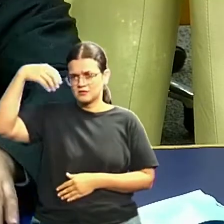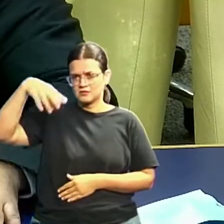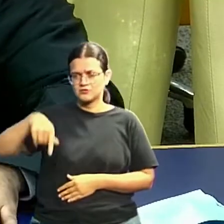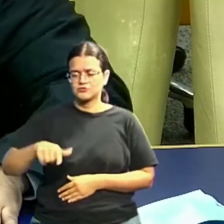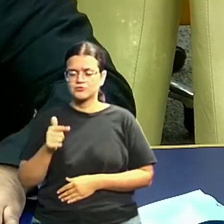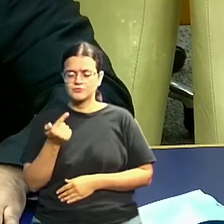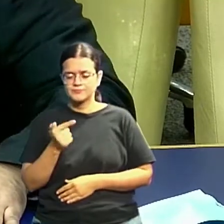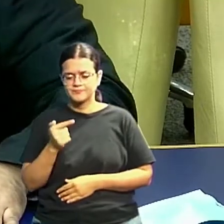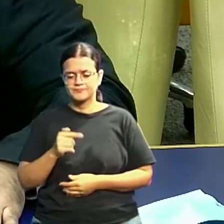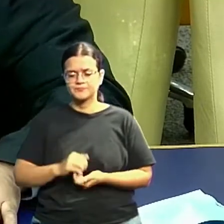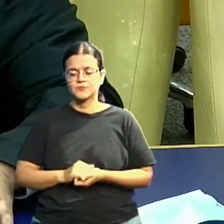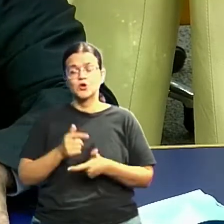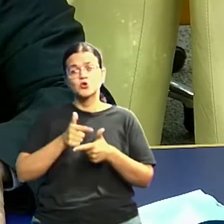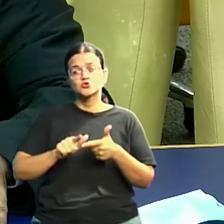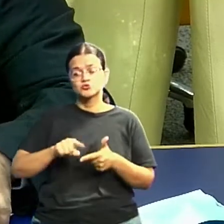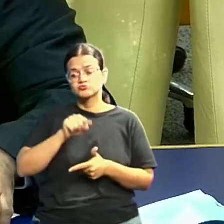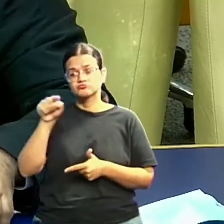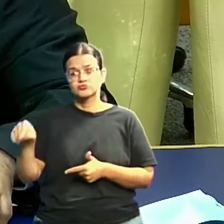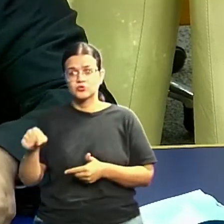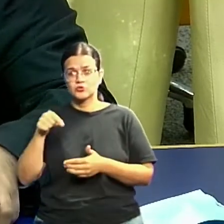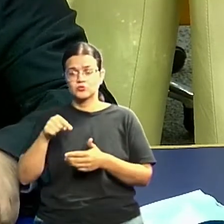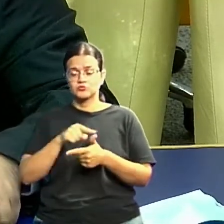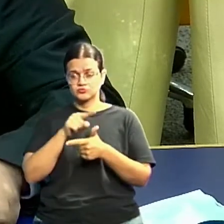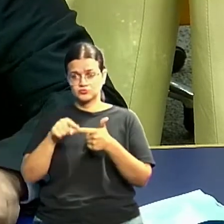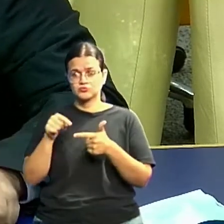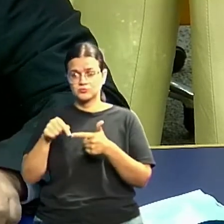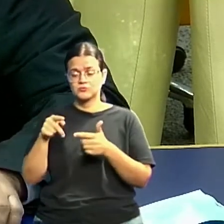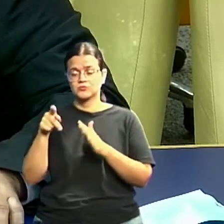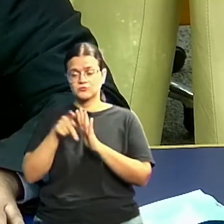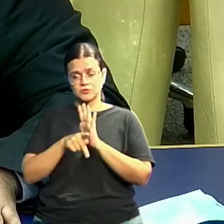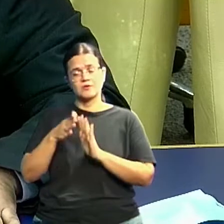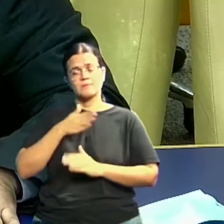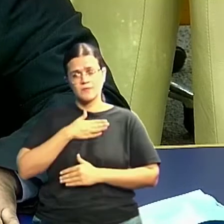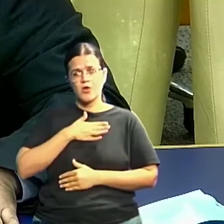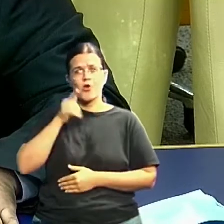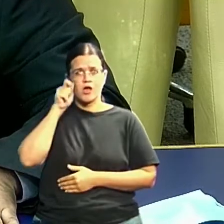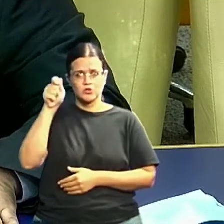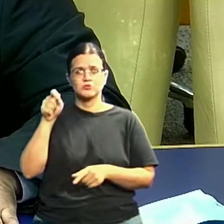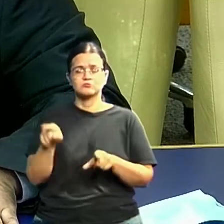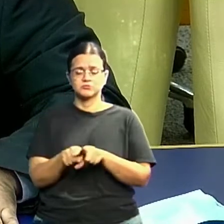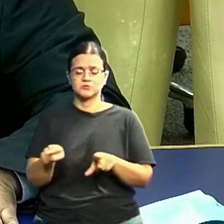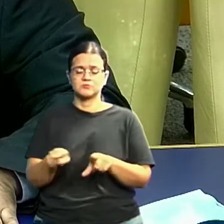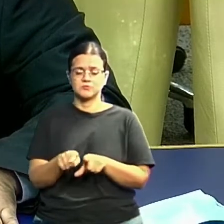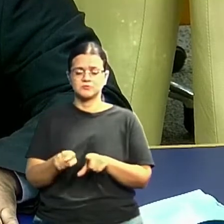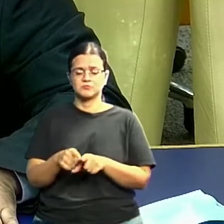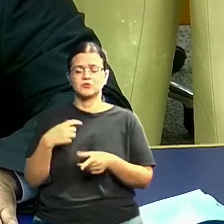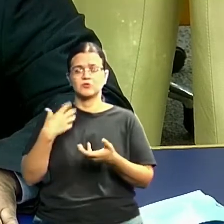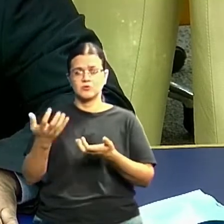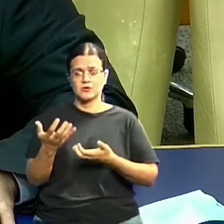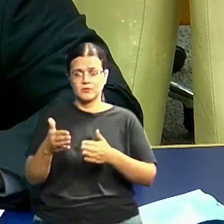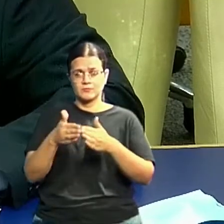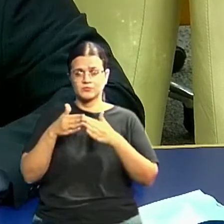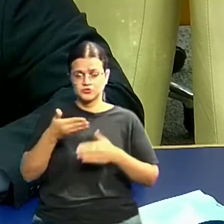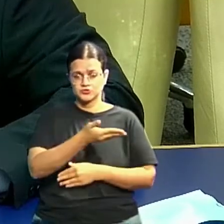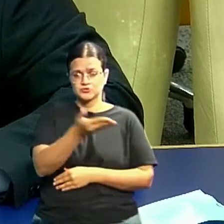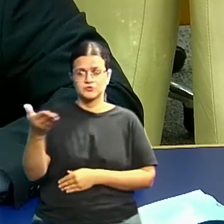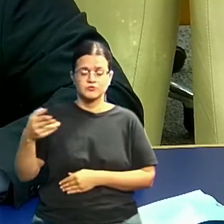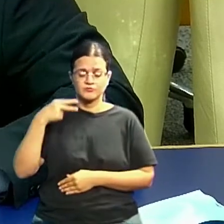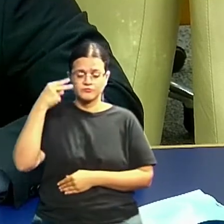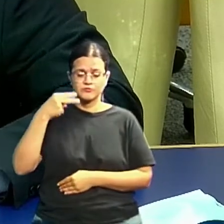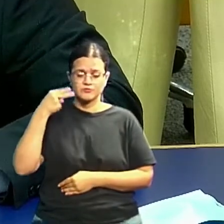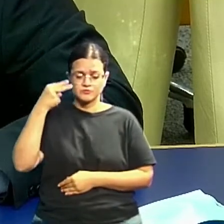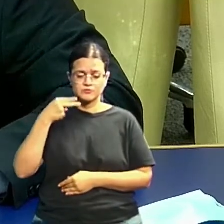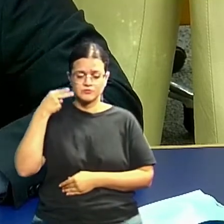Muito obrigado. Em relação ao co-work, eu também sou autor do projeto. E gostaria de pedir aos senhores